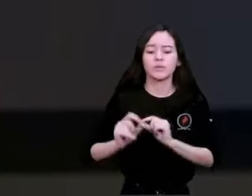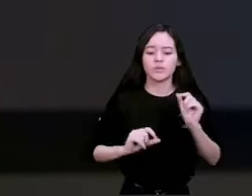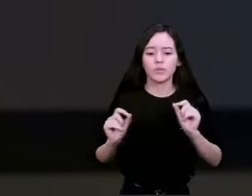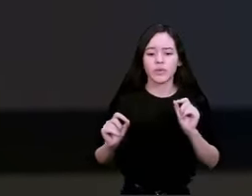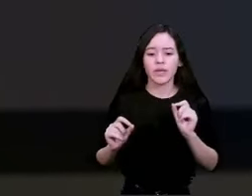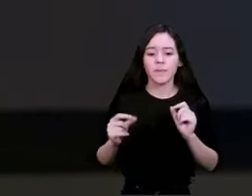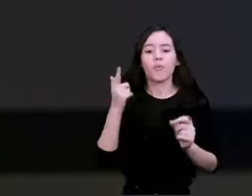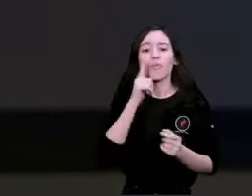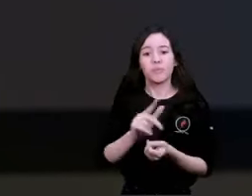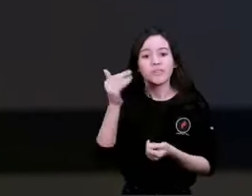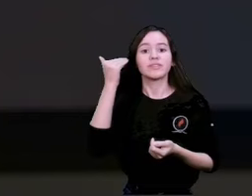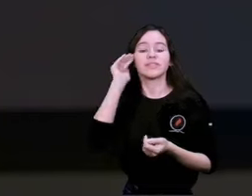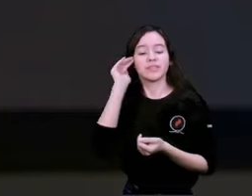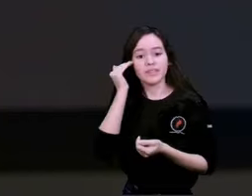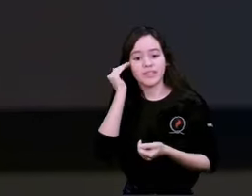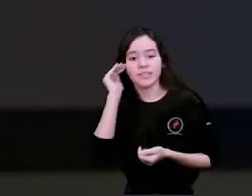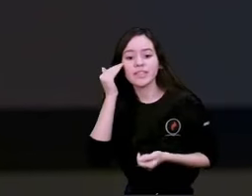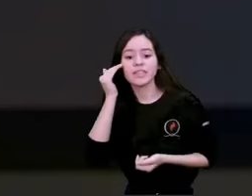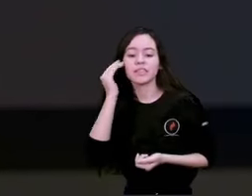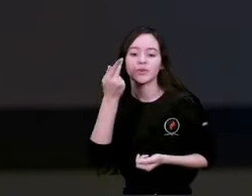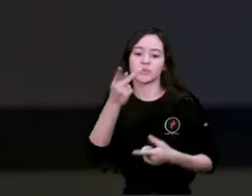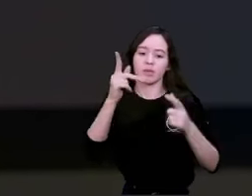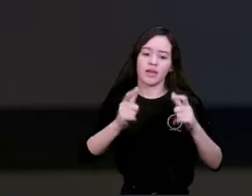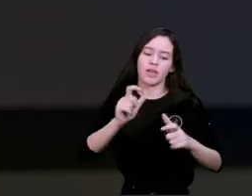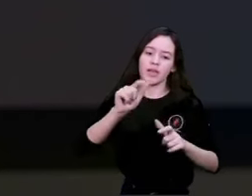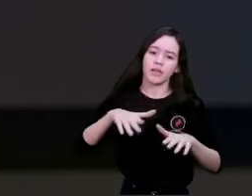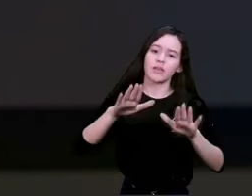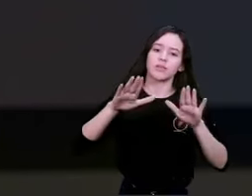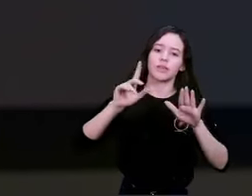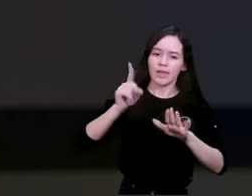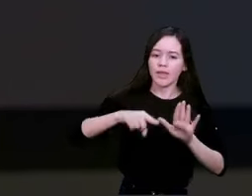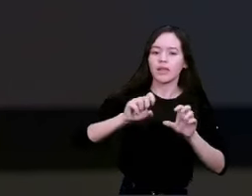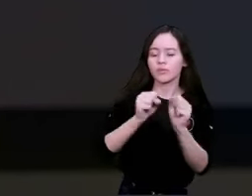Para entender que o teu lugar é no altar.